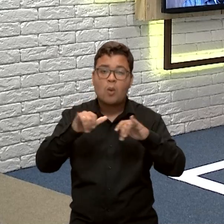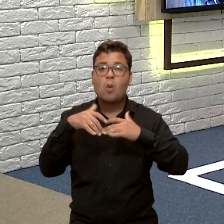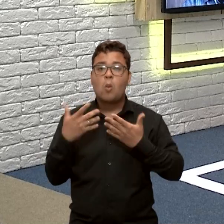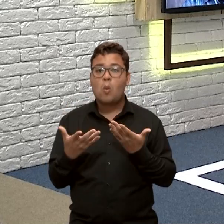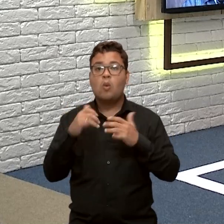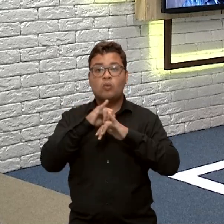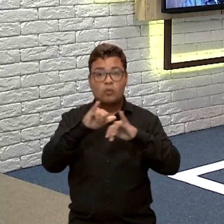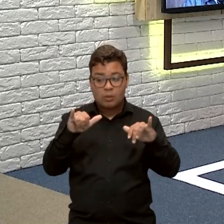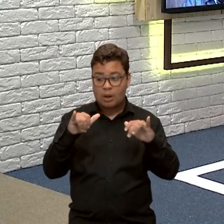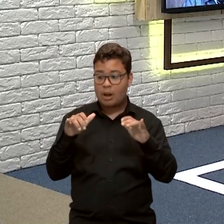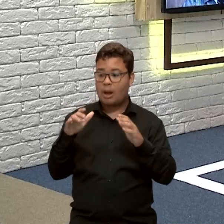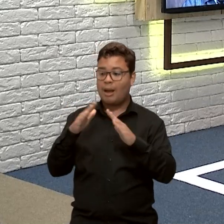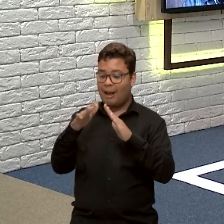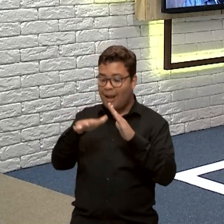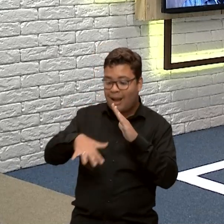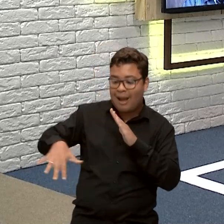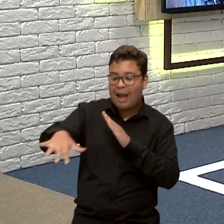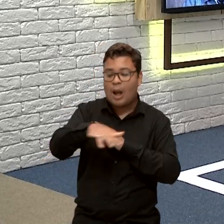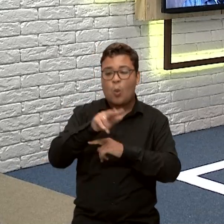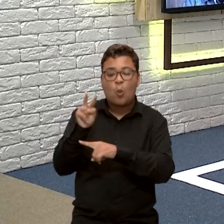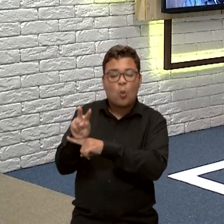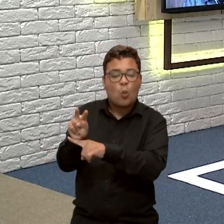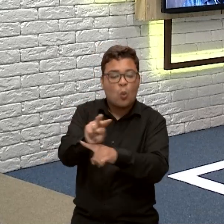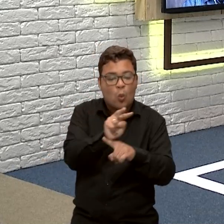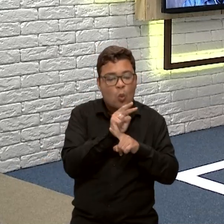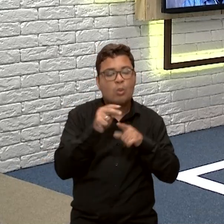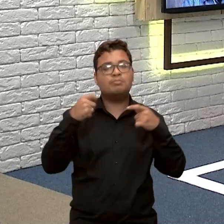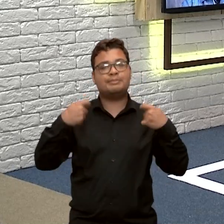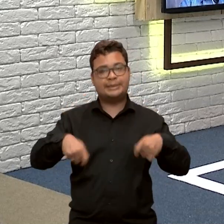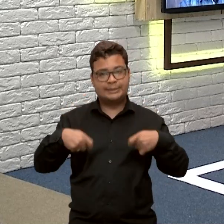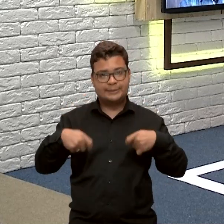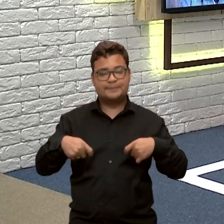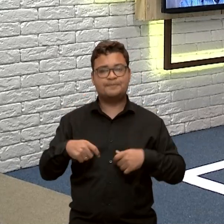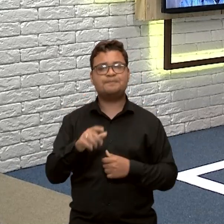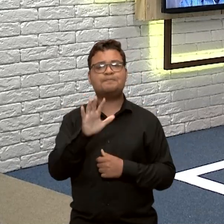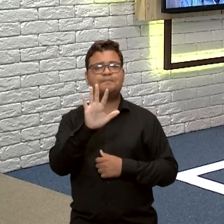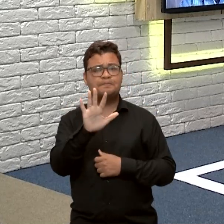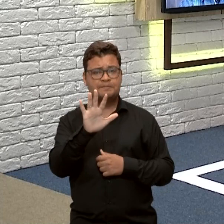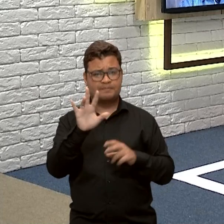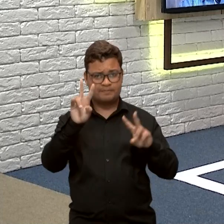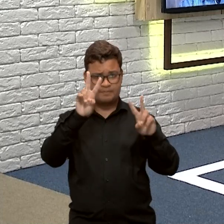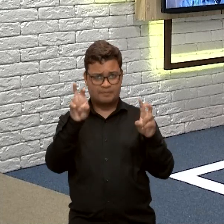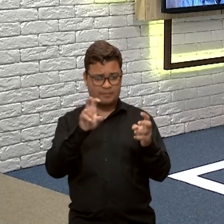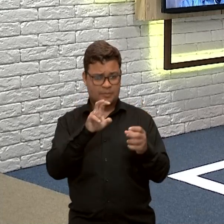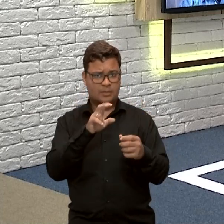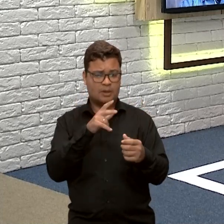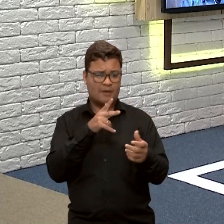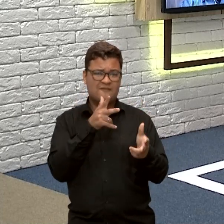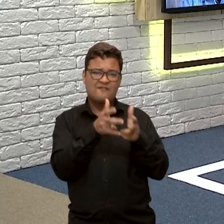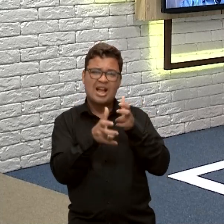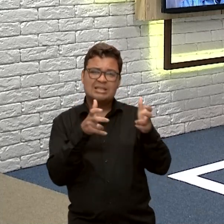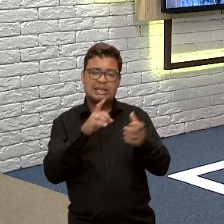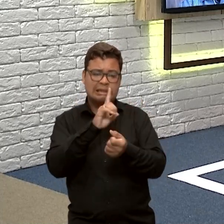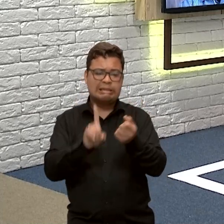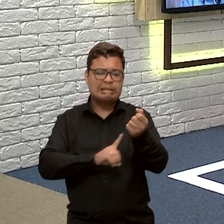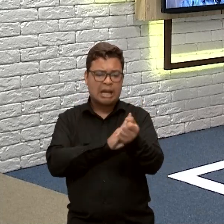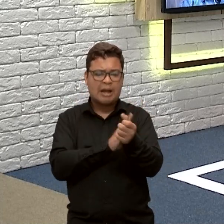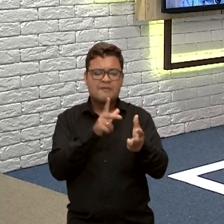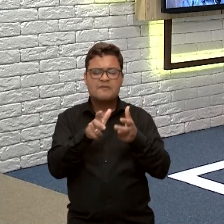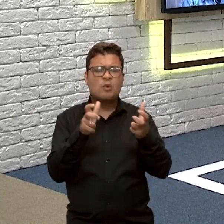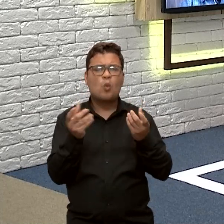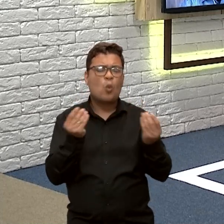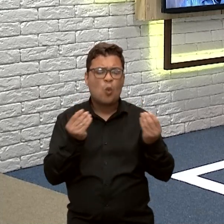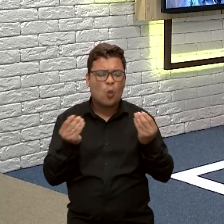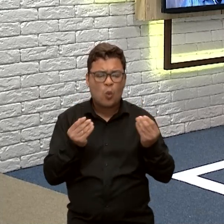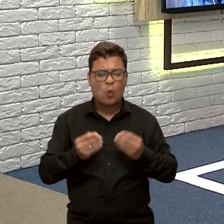aí há várias décadas, né? Uma doença que em todos os anos aparece no noticiário, né? Um aumento de casos